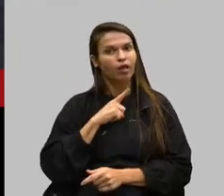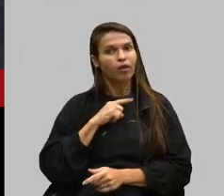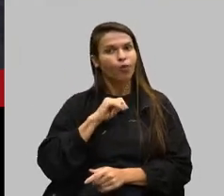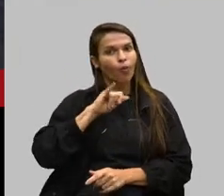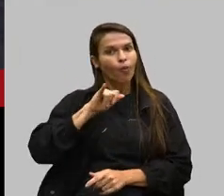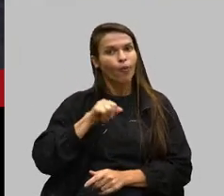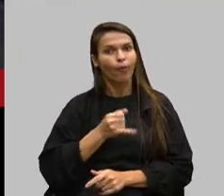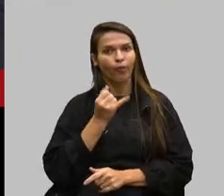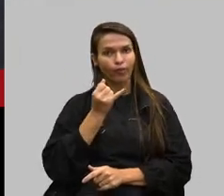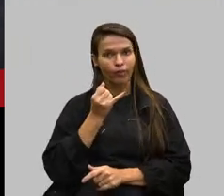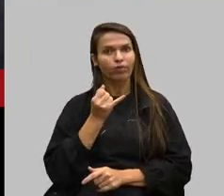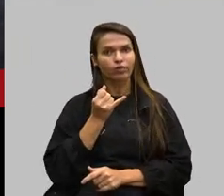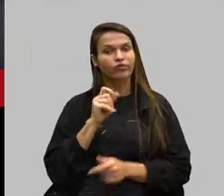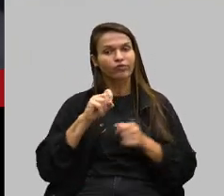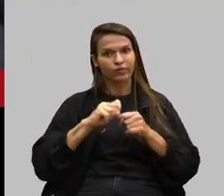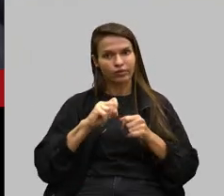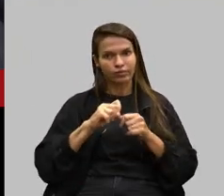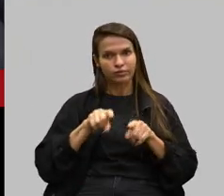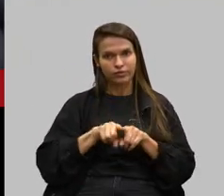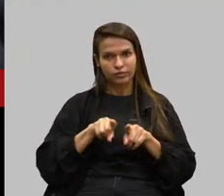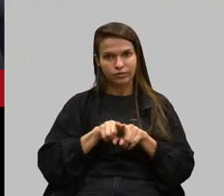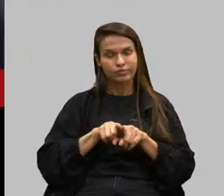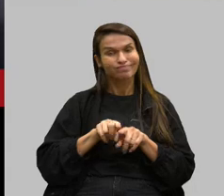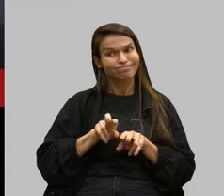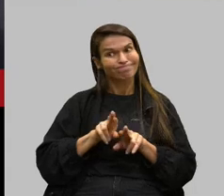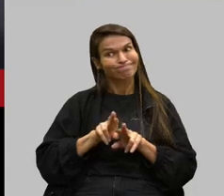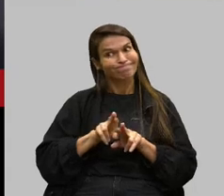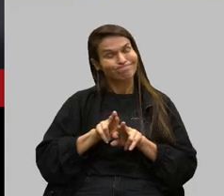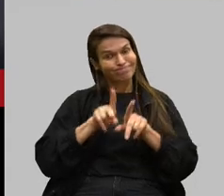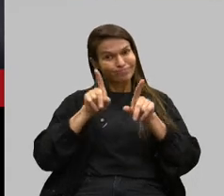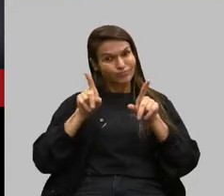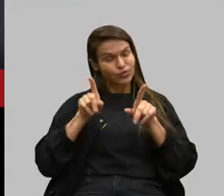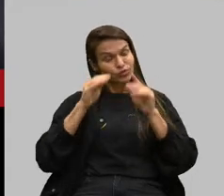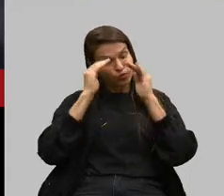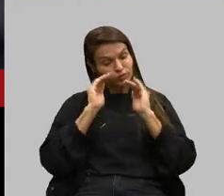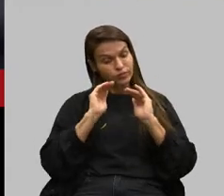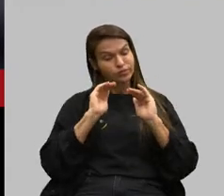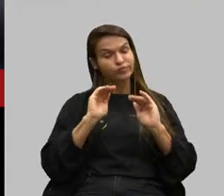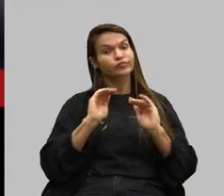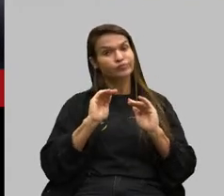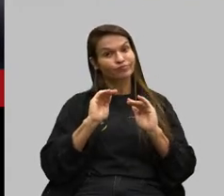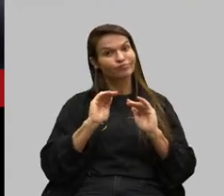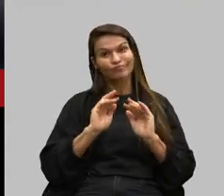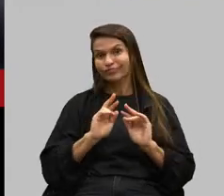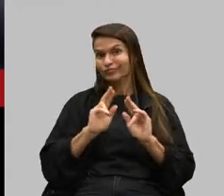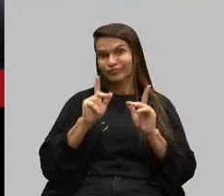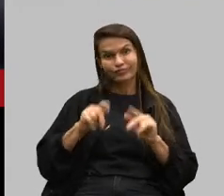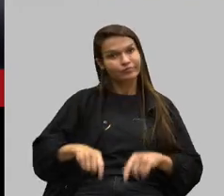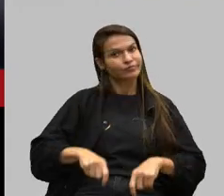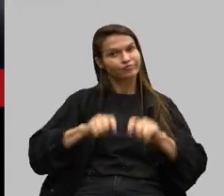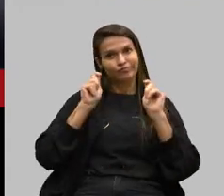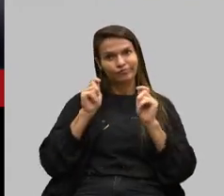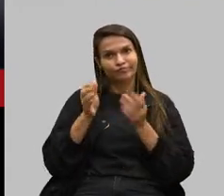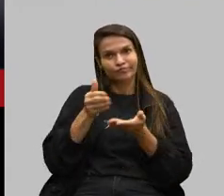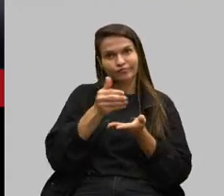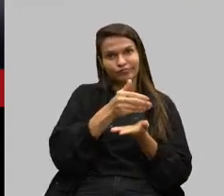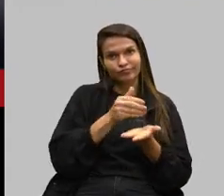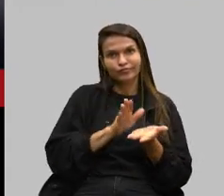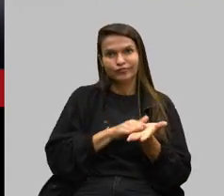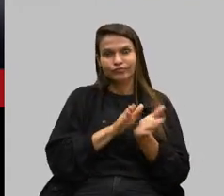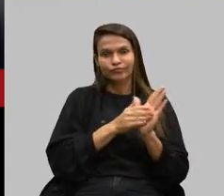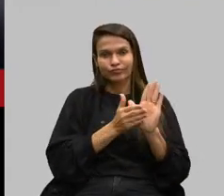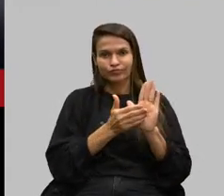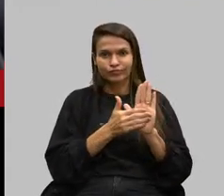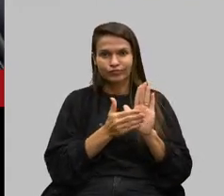condições de fazer porque senão Presidente Com todo o respeito senão não será prestação de conta Muito obrigado vossa